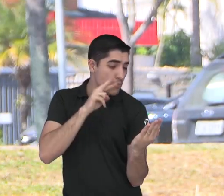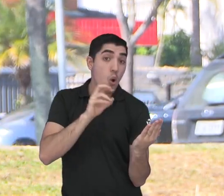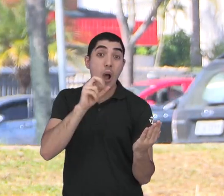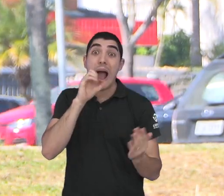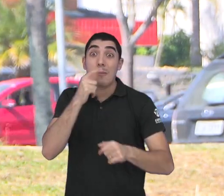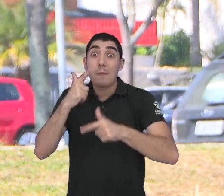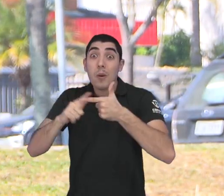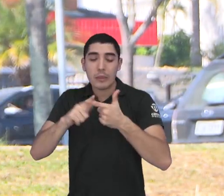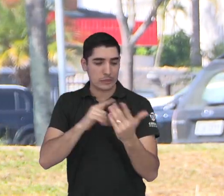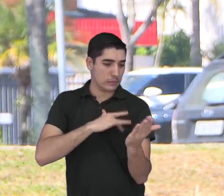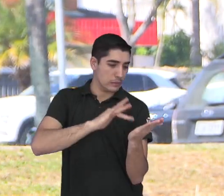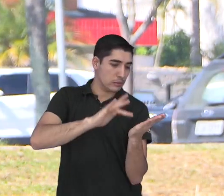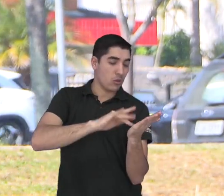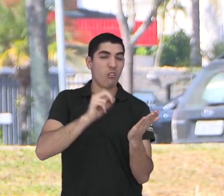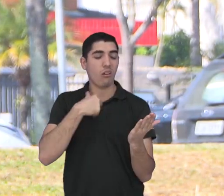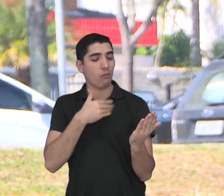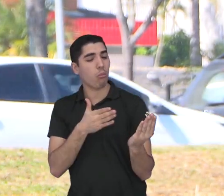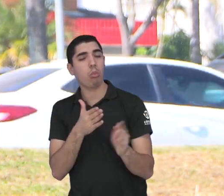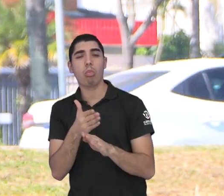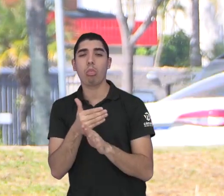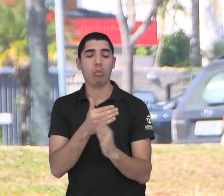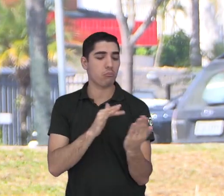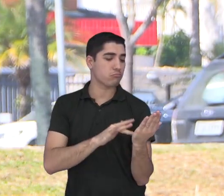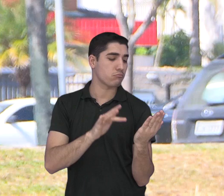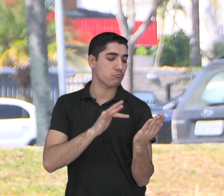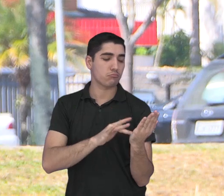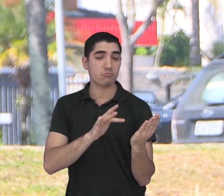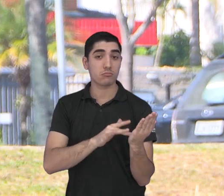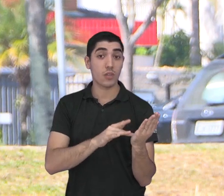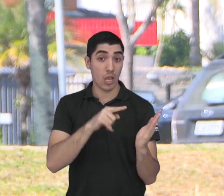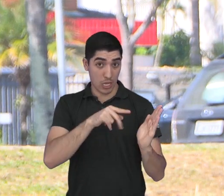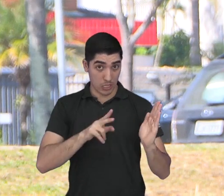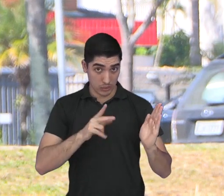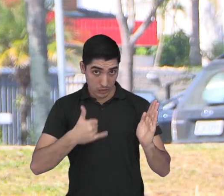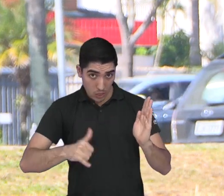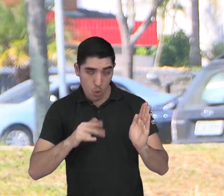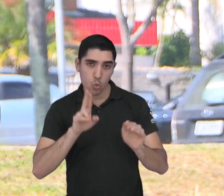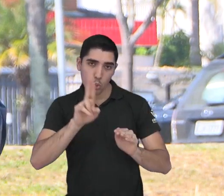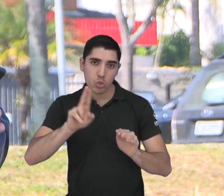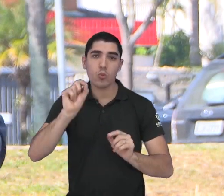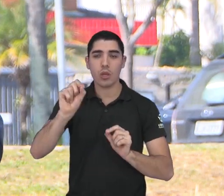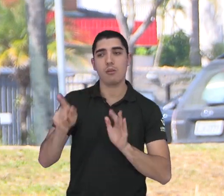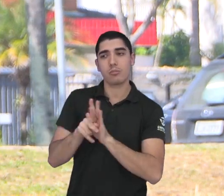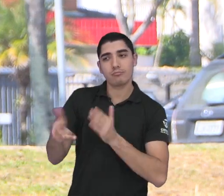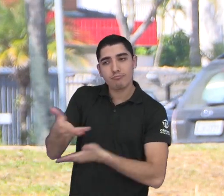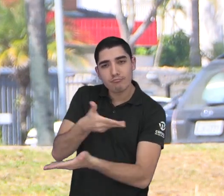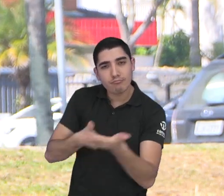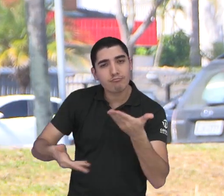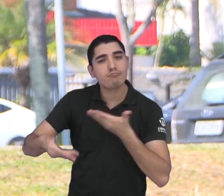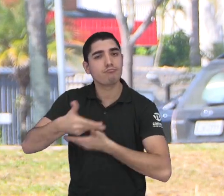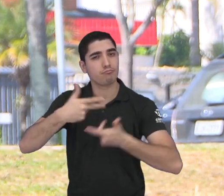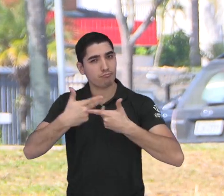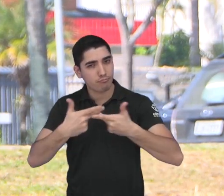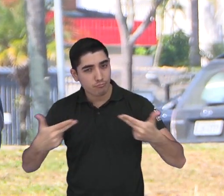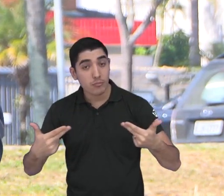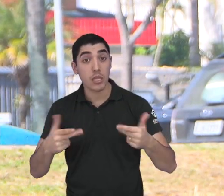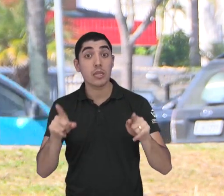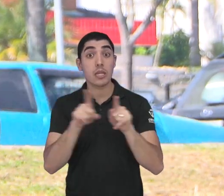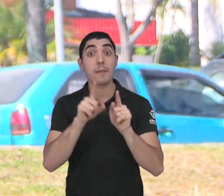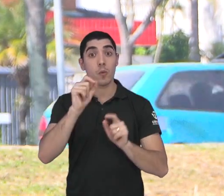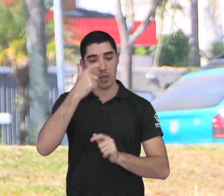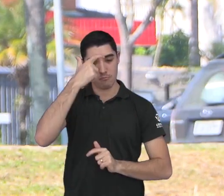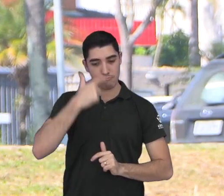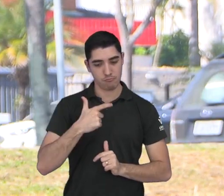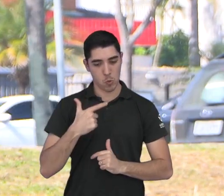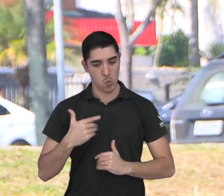problema ou até por distração mesmo. O uso do celular está associado à socialização, ao entretenimento e